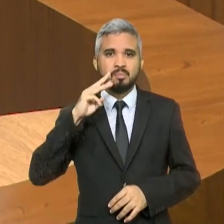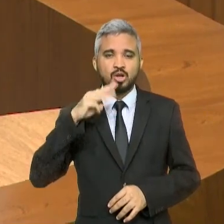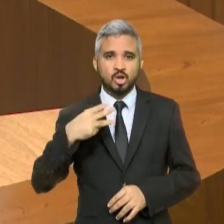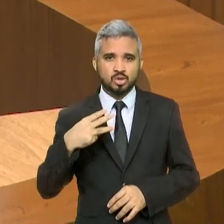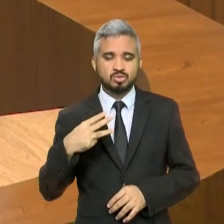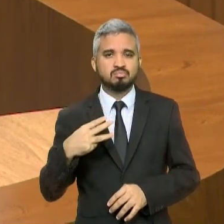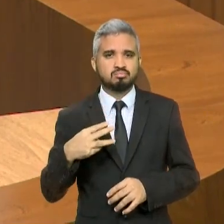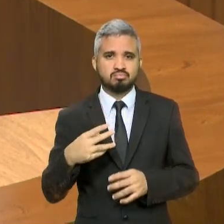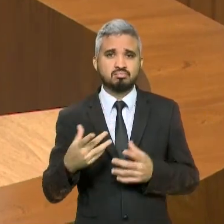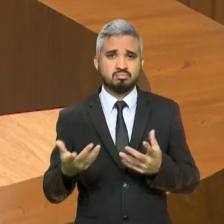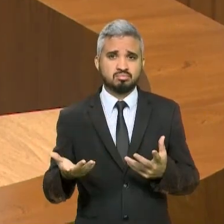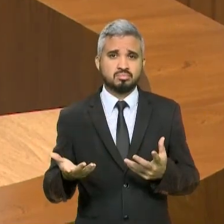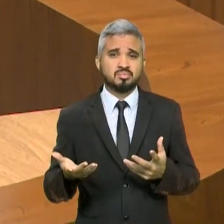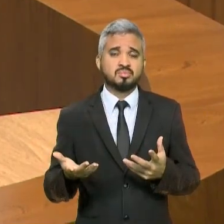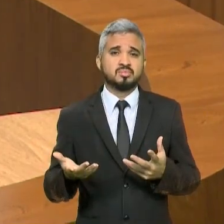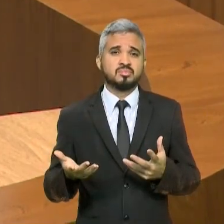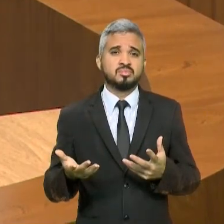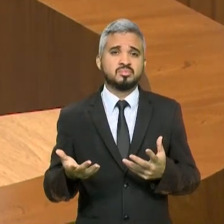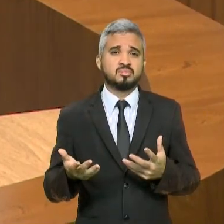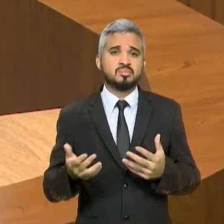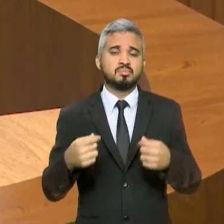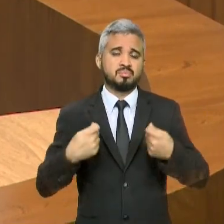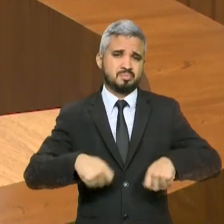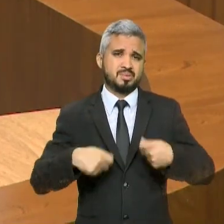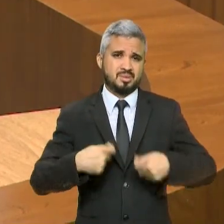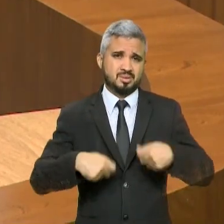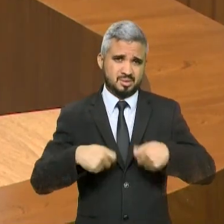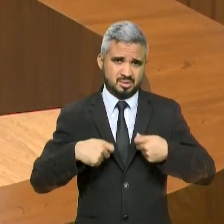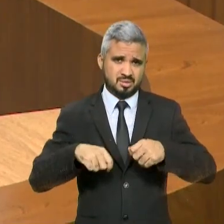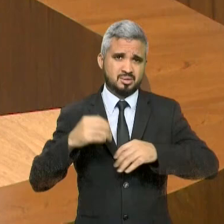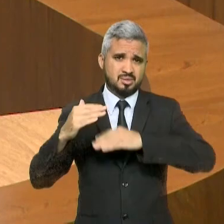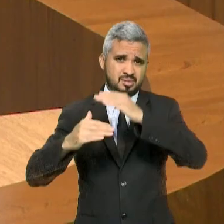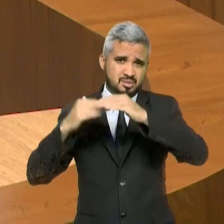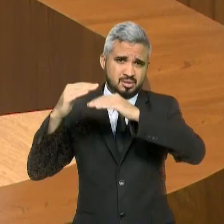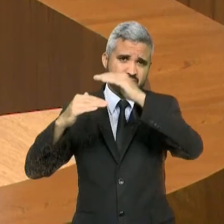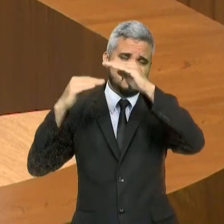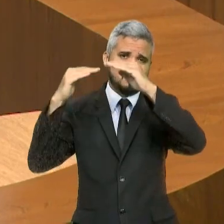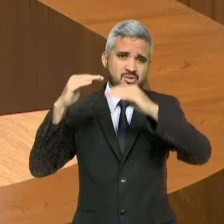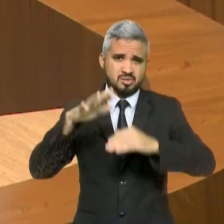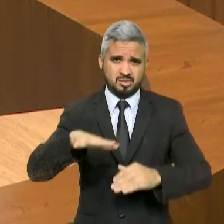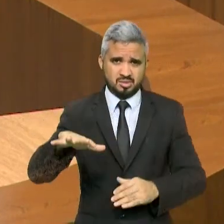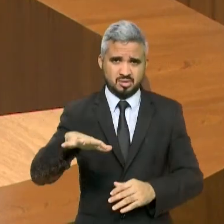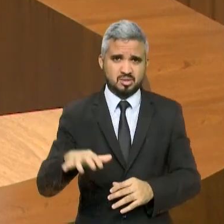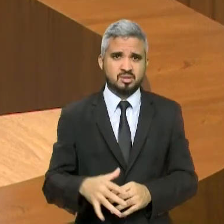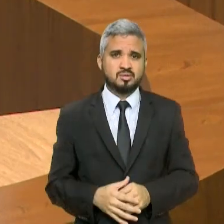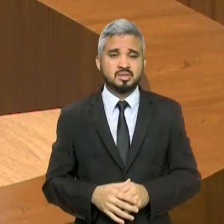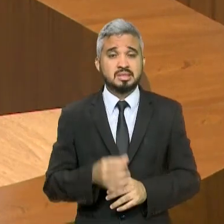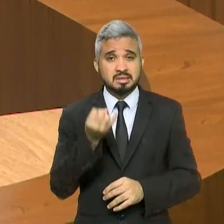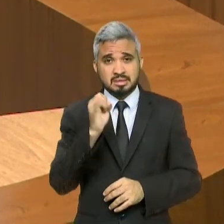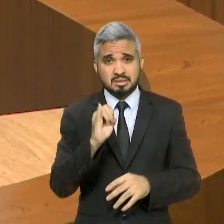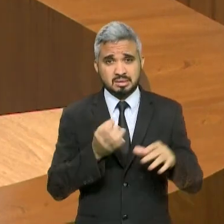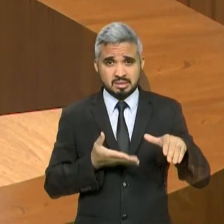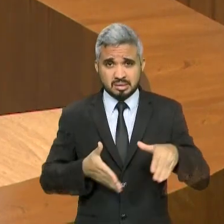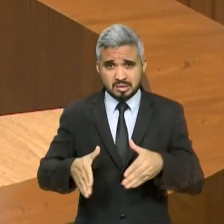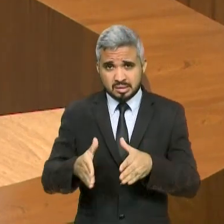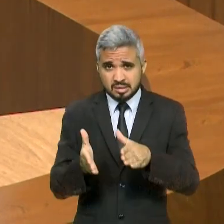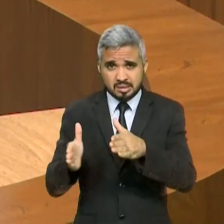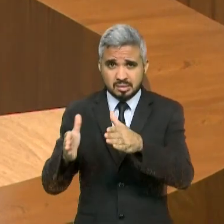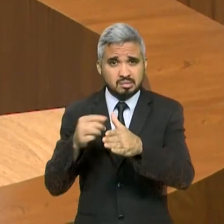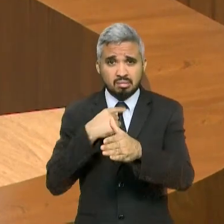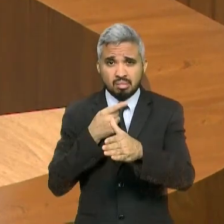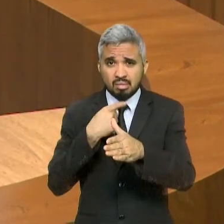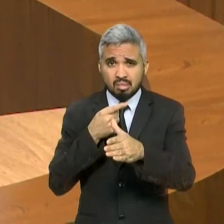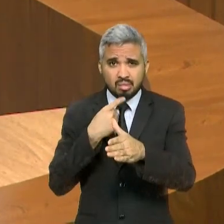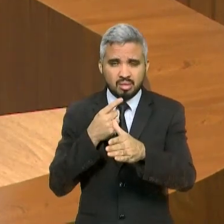e que deu o desenvolvimento precisa estar presente nessa região. E sem estrada não há desenvolvimento. Para